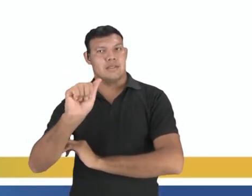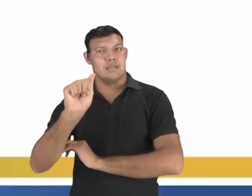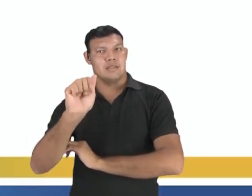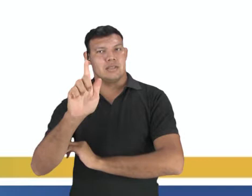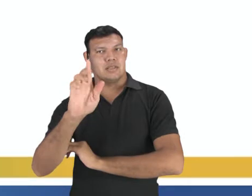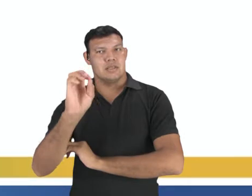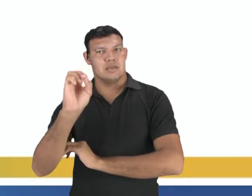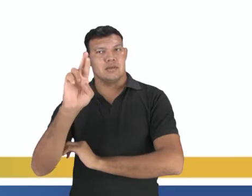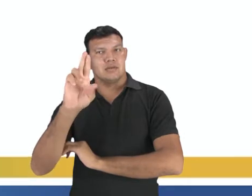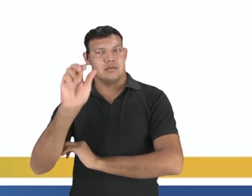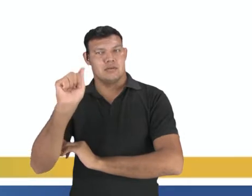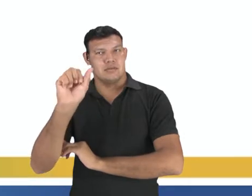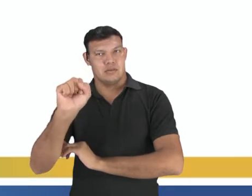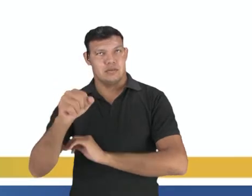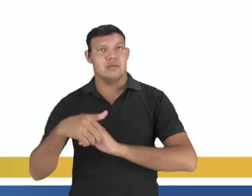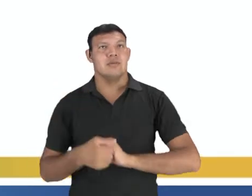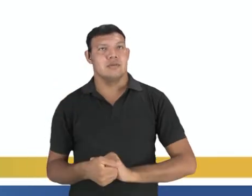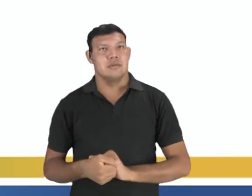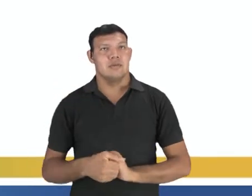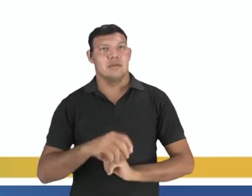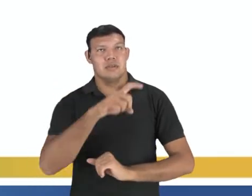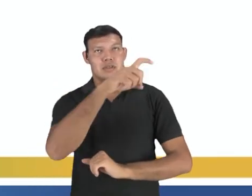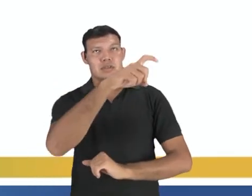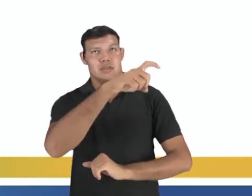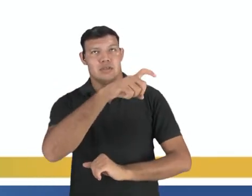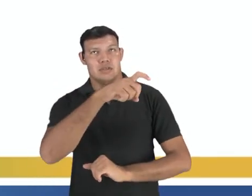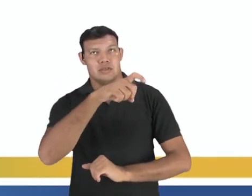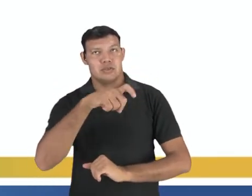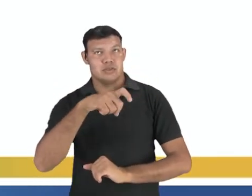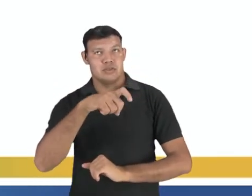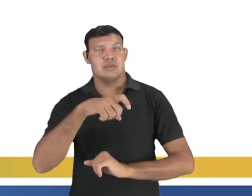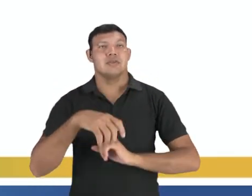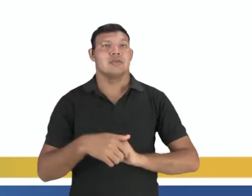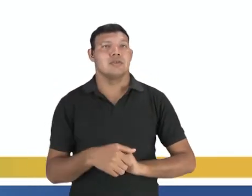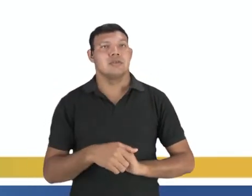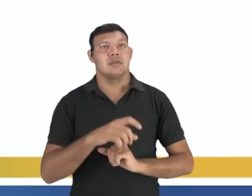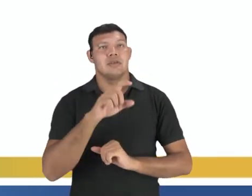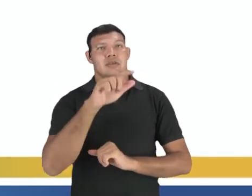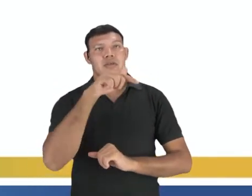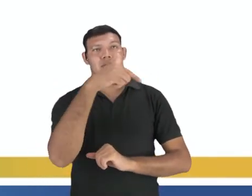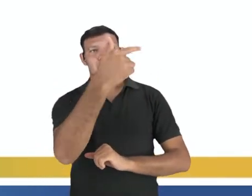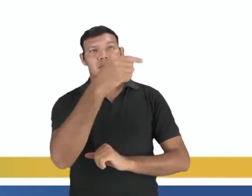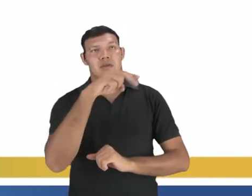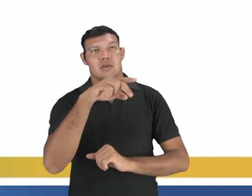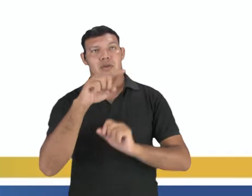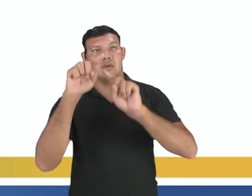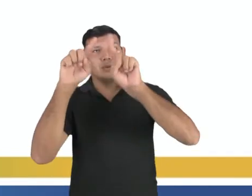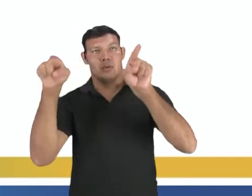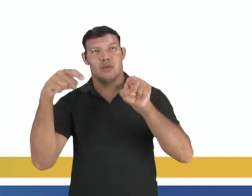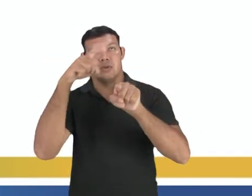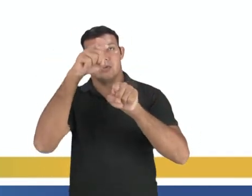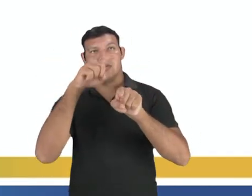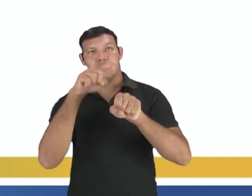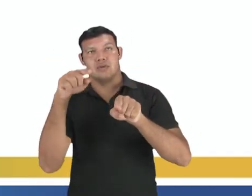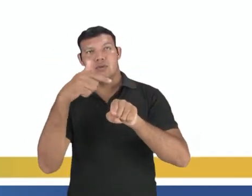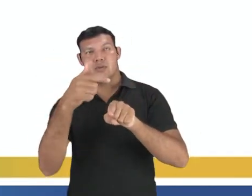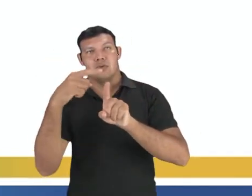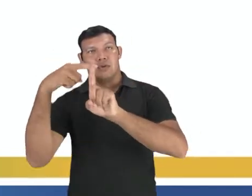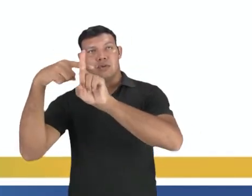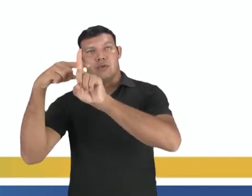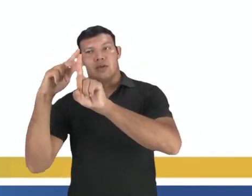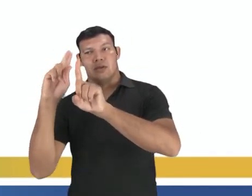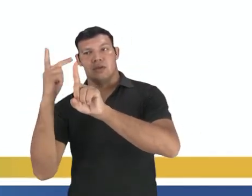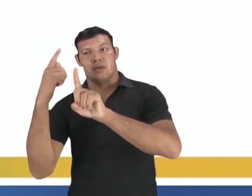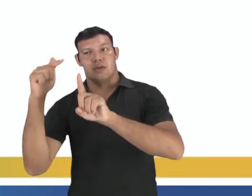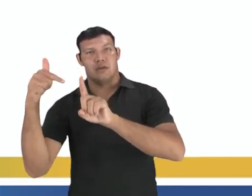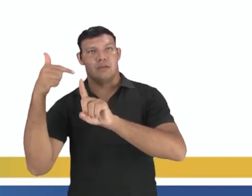AHC. Então, vamos lá. X ao quadrado é igual a x sobre 2 mais h ao quadrado.